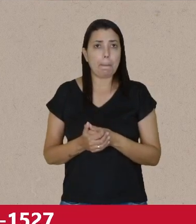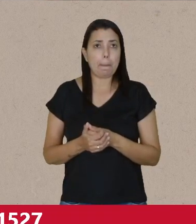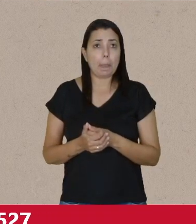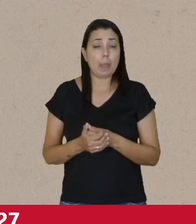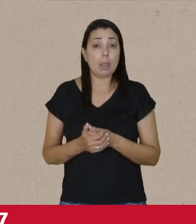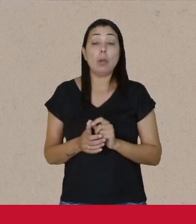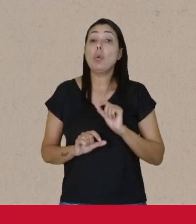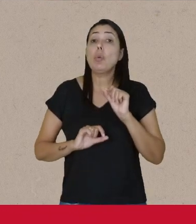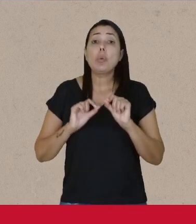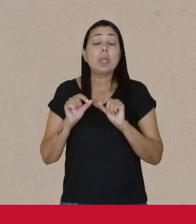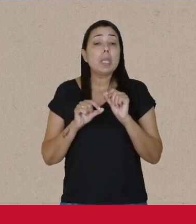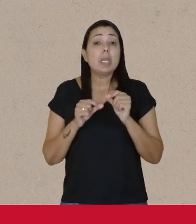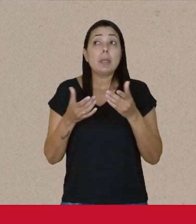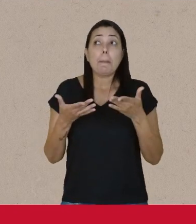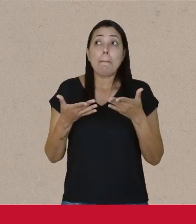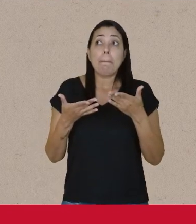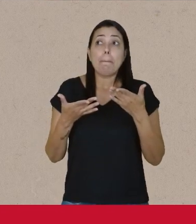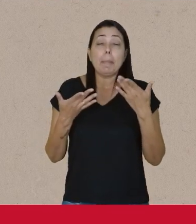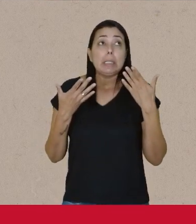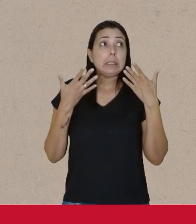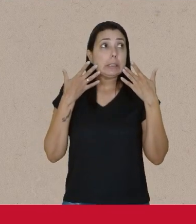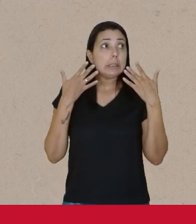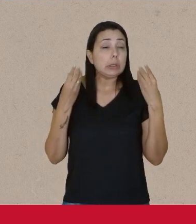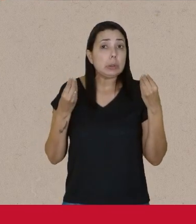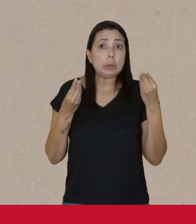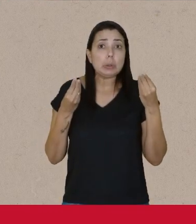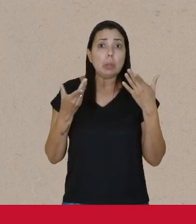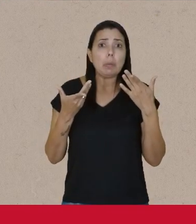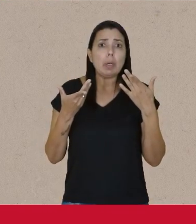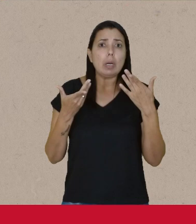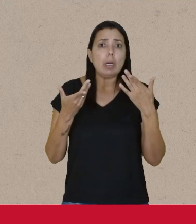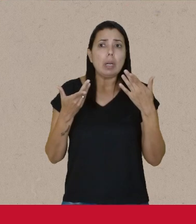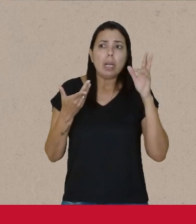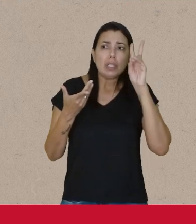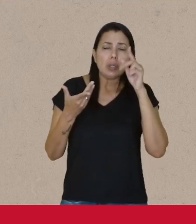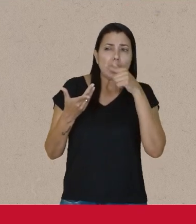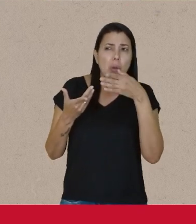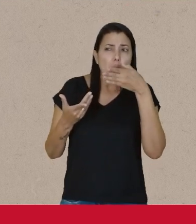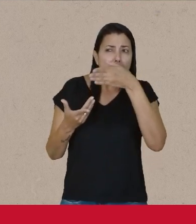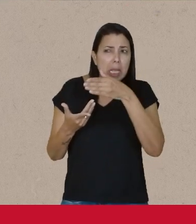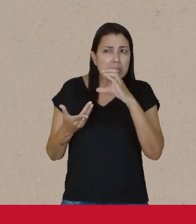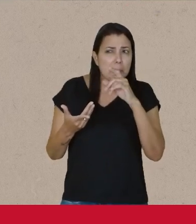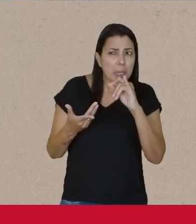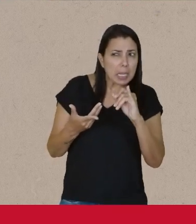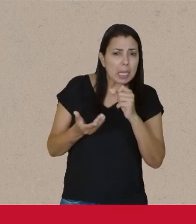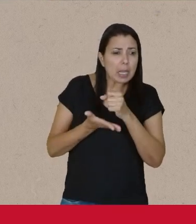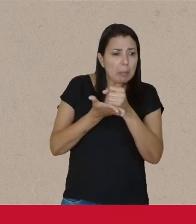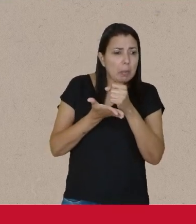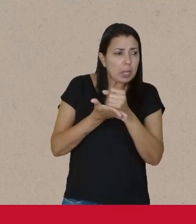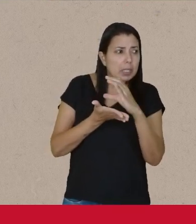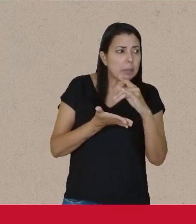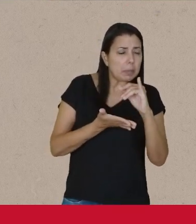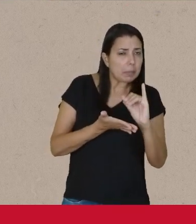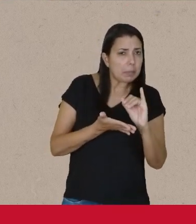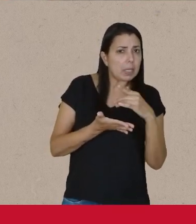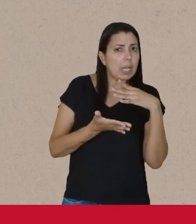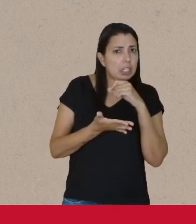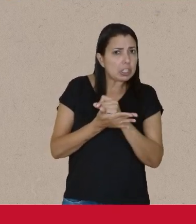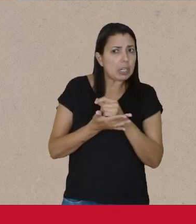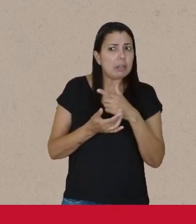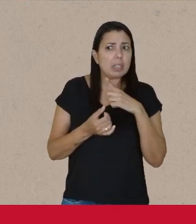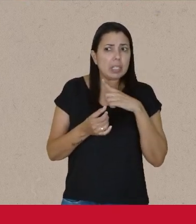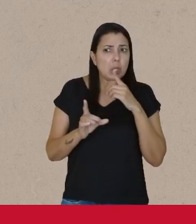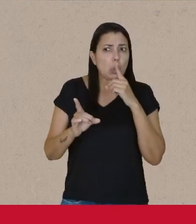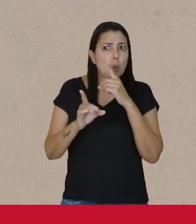o que foi que te deixou mais perplexa? Aquela história de assim, nossa, eu entrei nessa CPI, assessorando a CPI, achava que nós